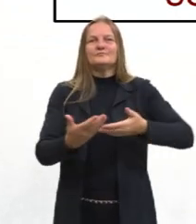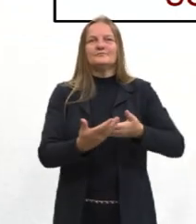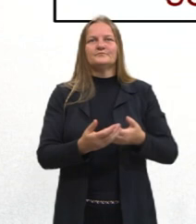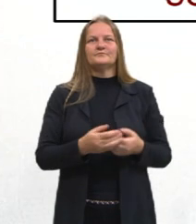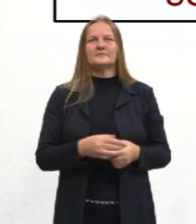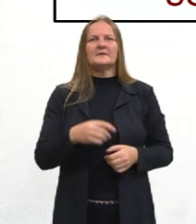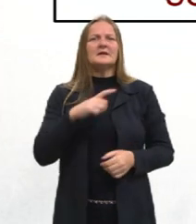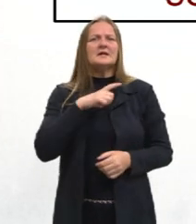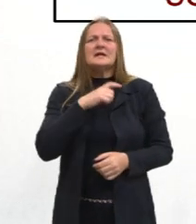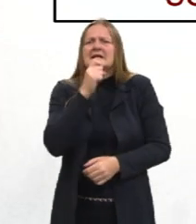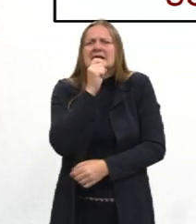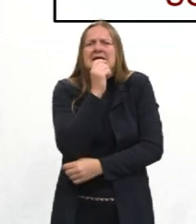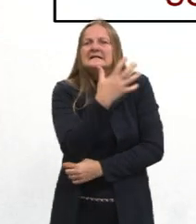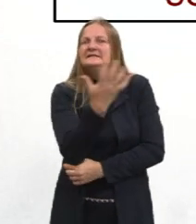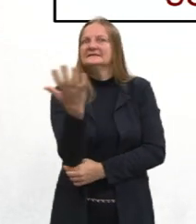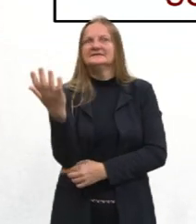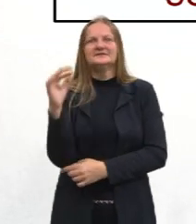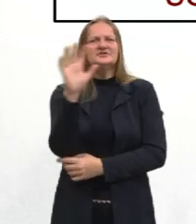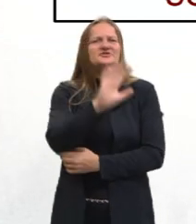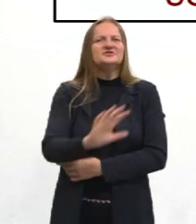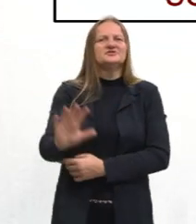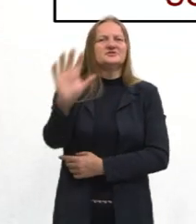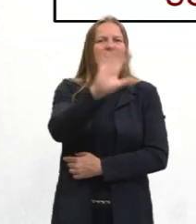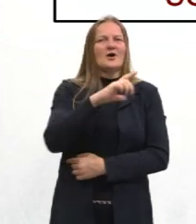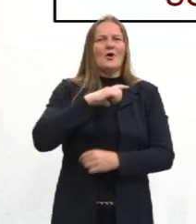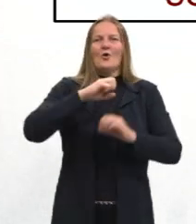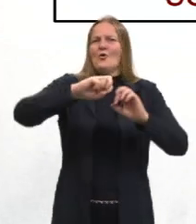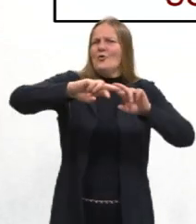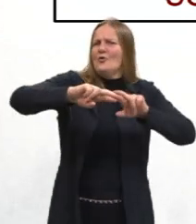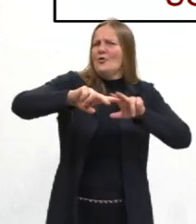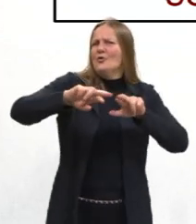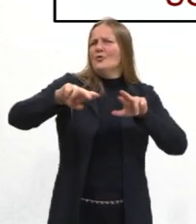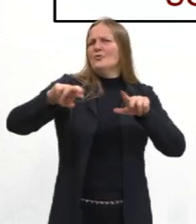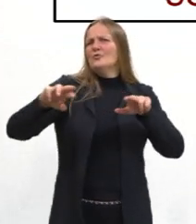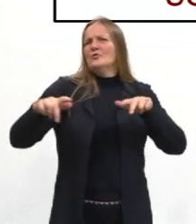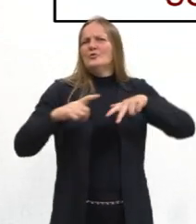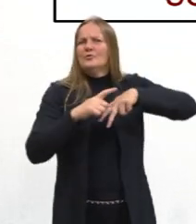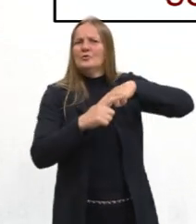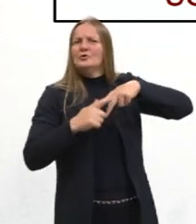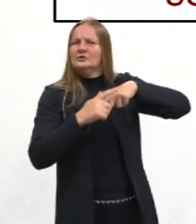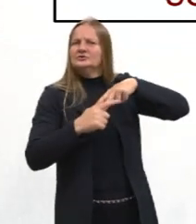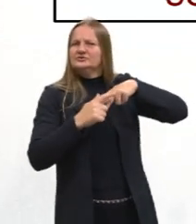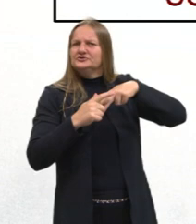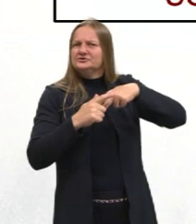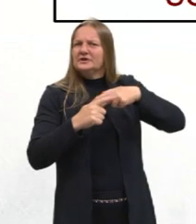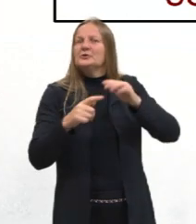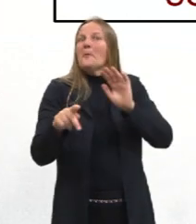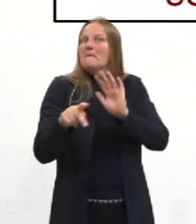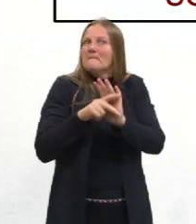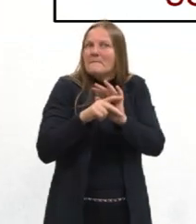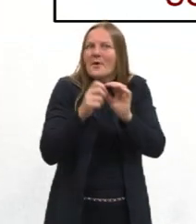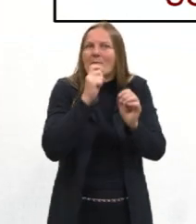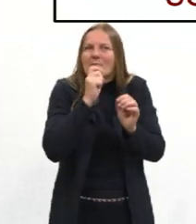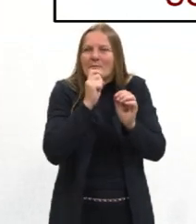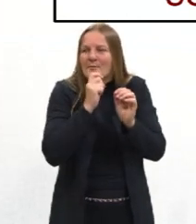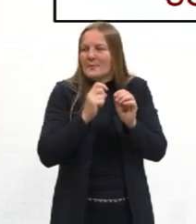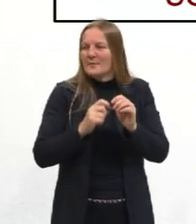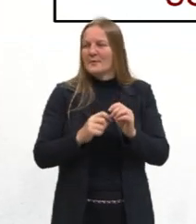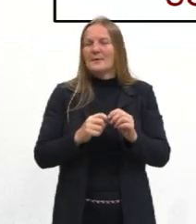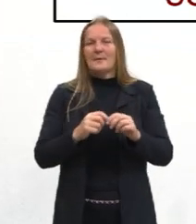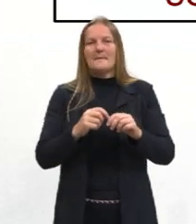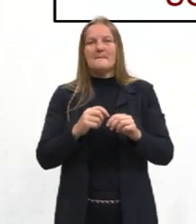as plantas tem grande diversidade sexual e como os animais